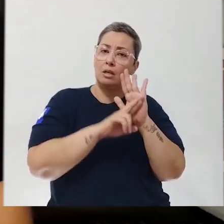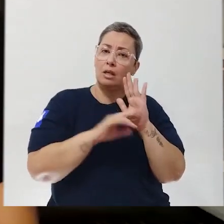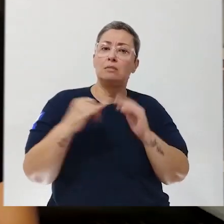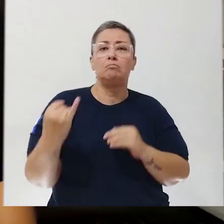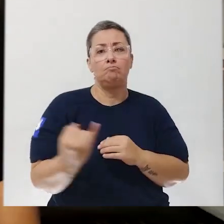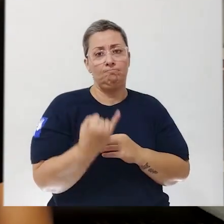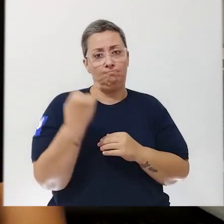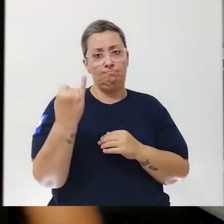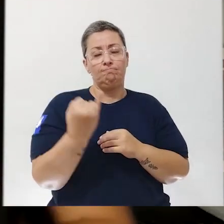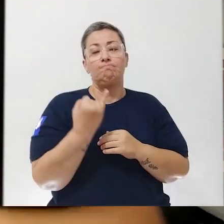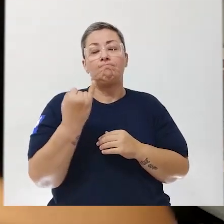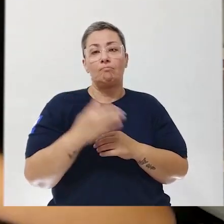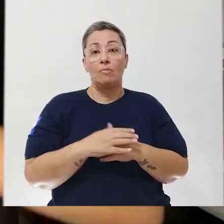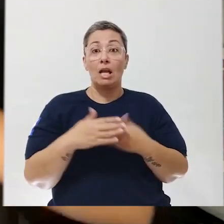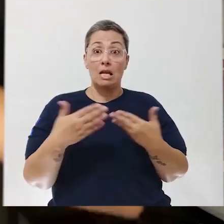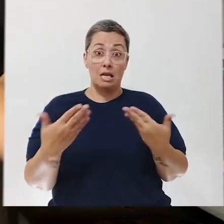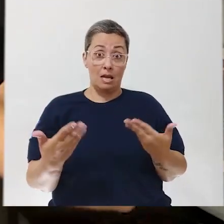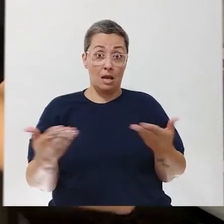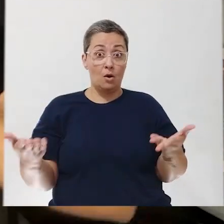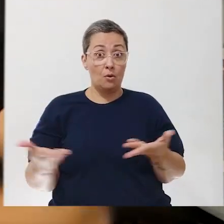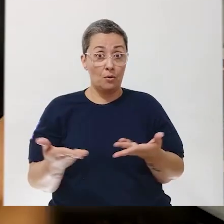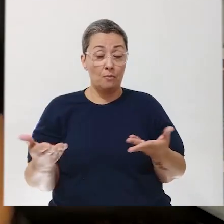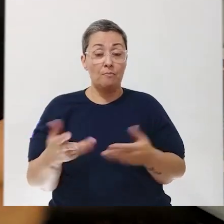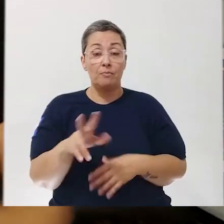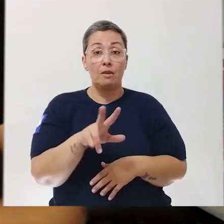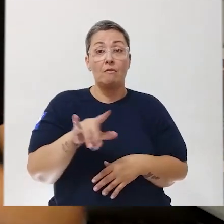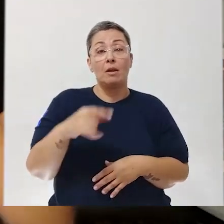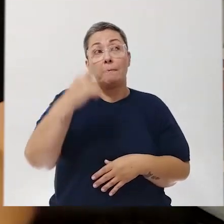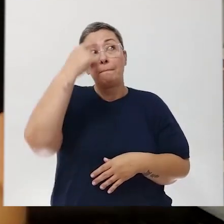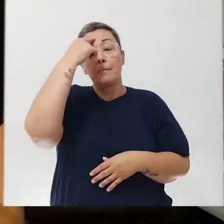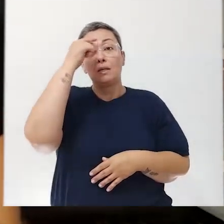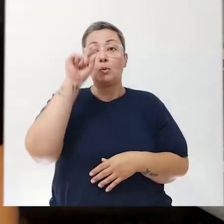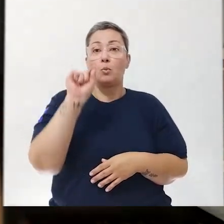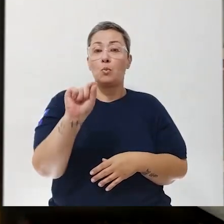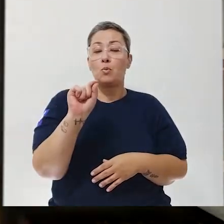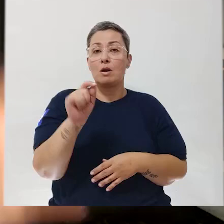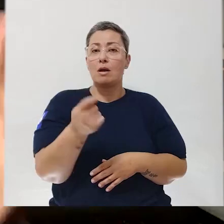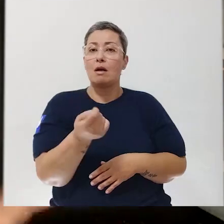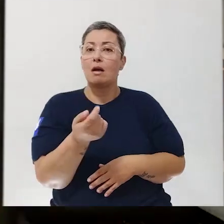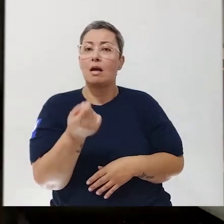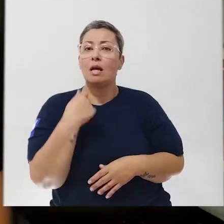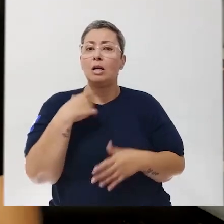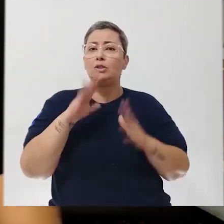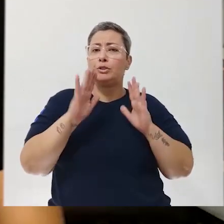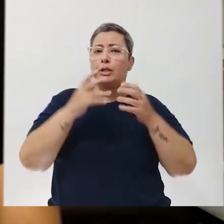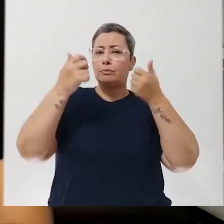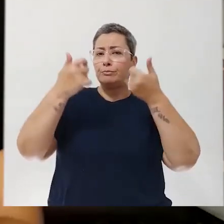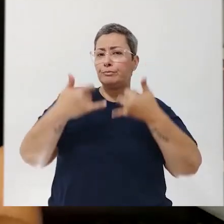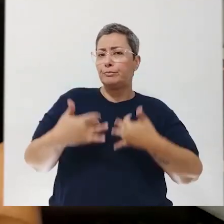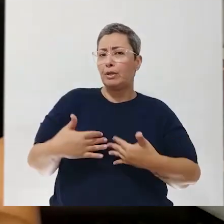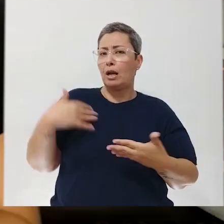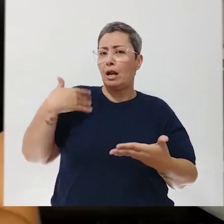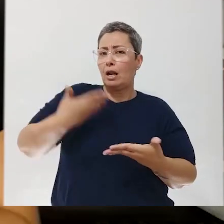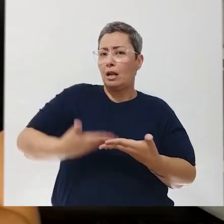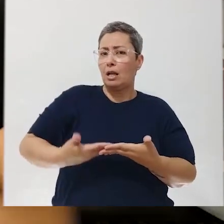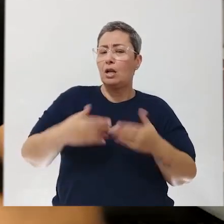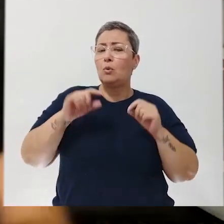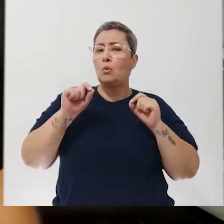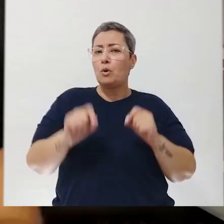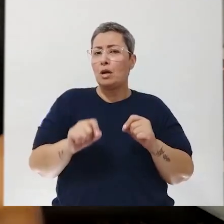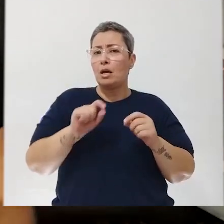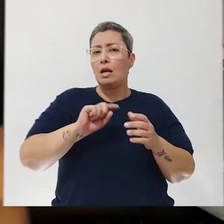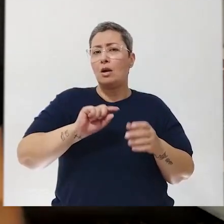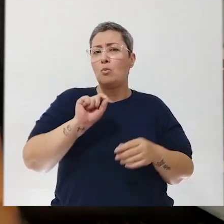são muito importantes. Bom, agora a gente vai pensar um pouquinho sobre o que a gente tem conversado até aqui, que